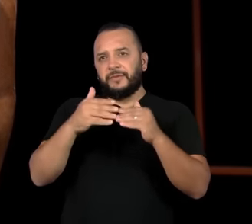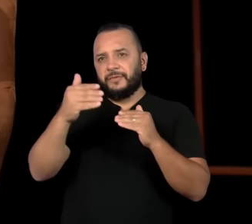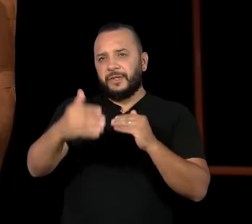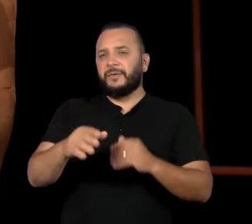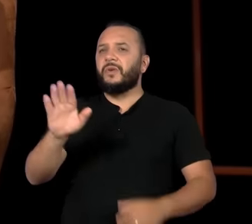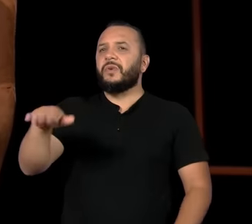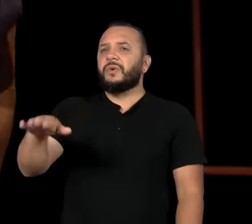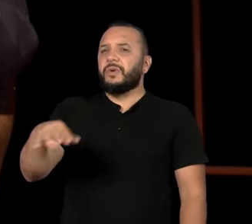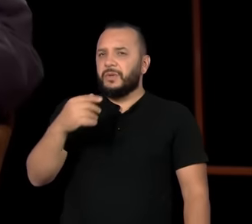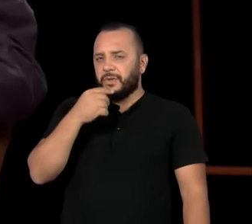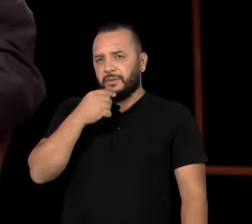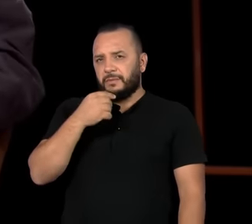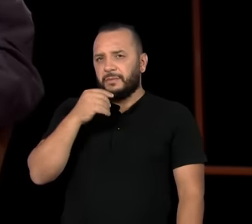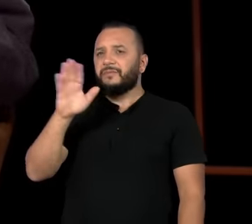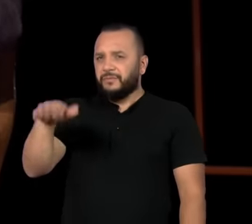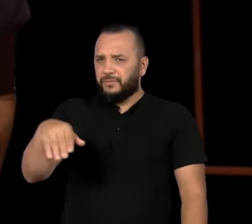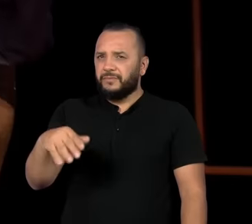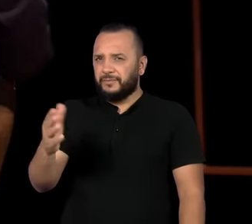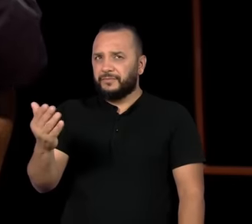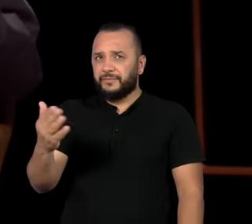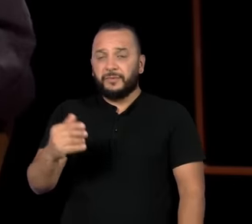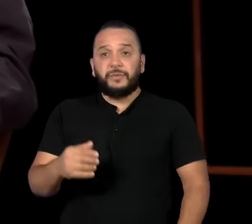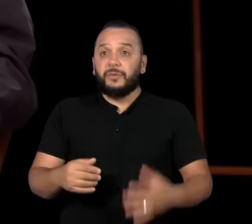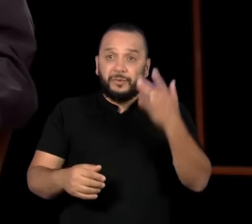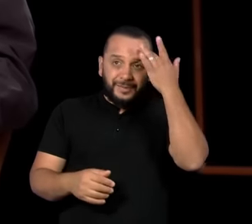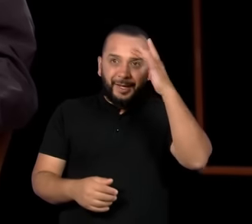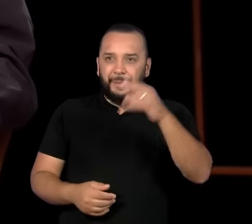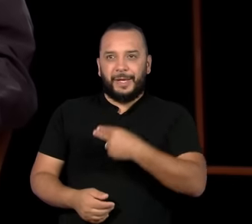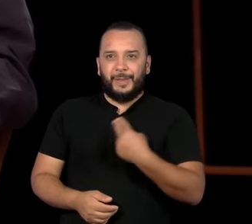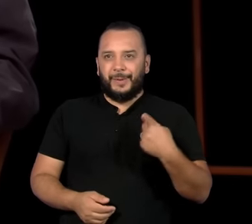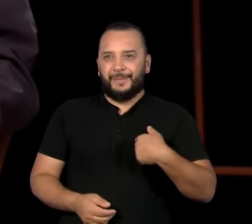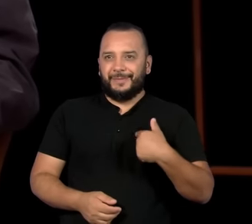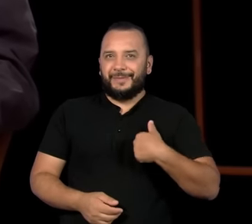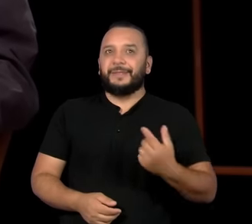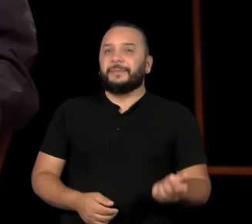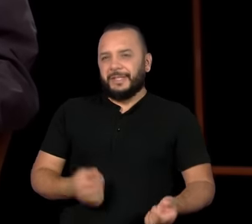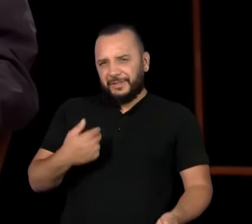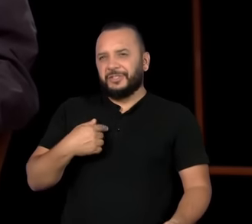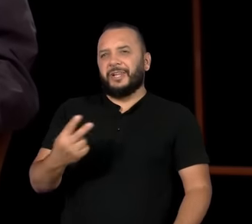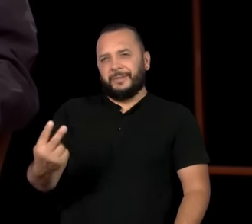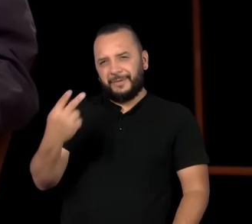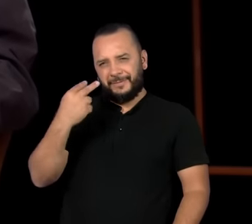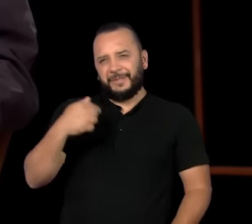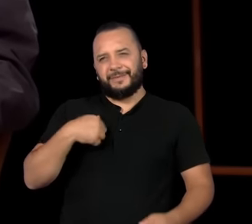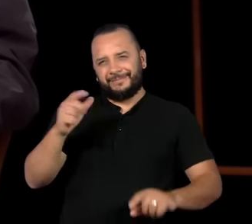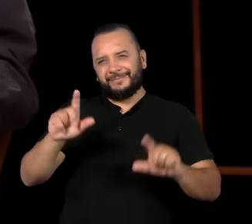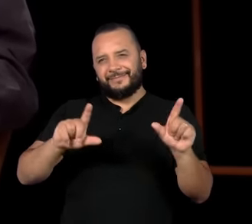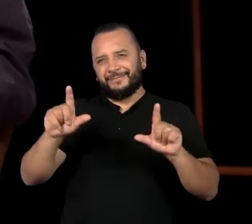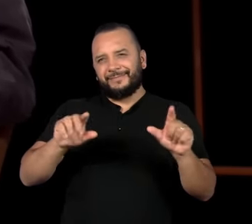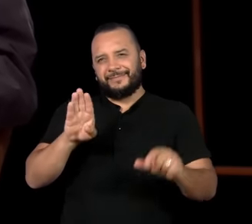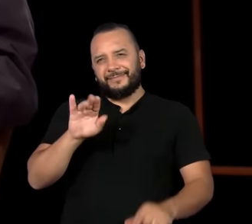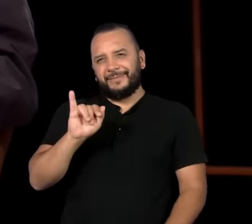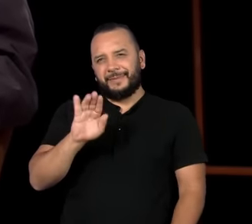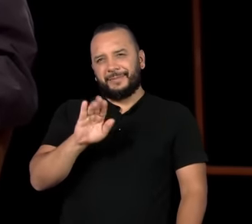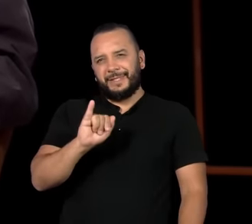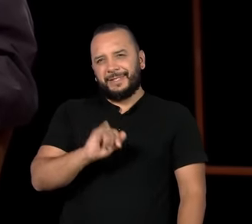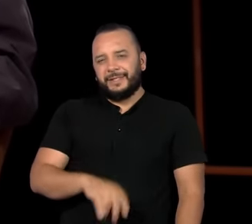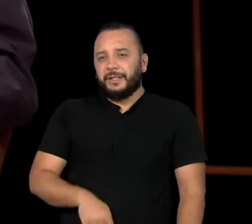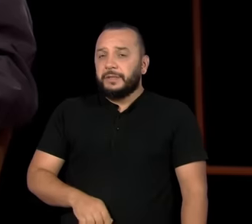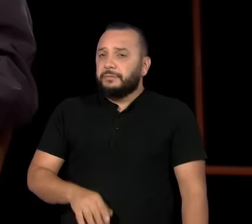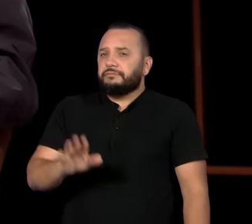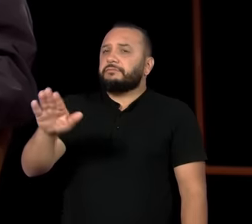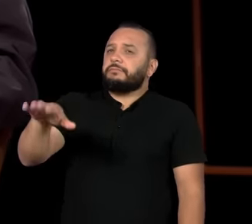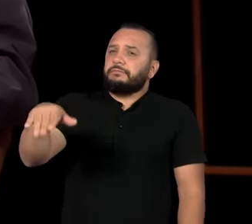rapaz, não sabia nem meu nome, mas ele tinha, acho que, me visto no programa da Bibi. Ele falou